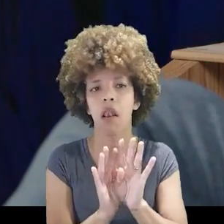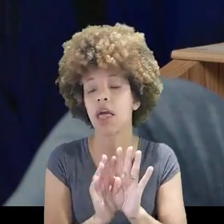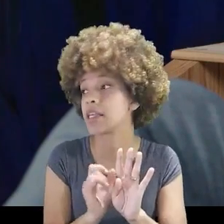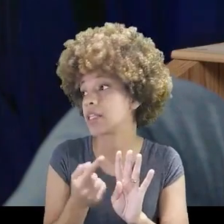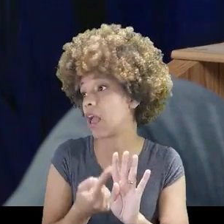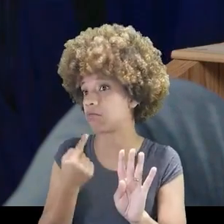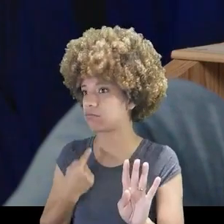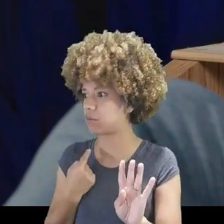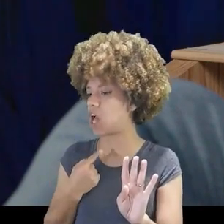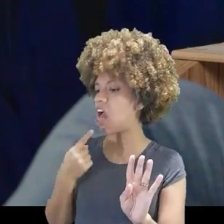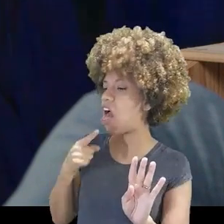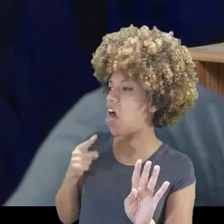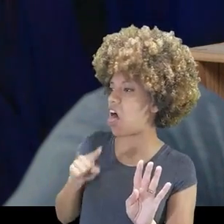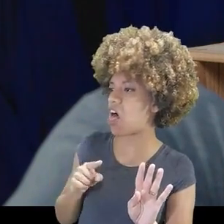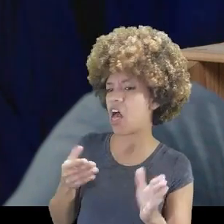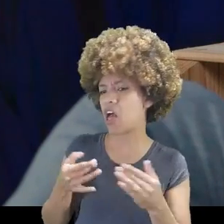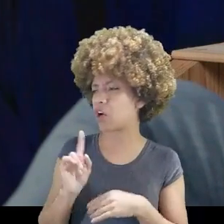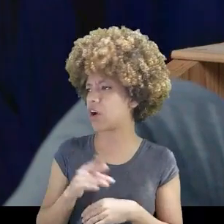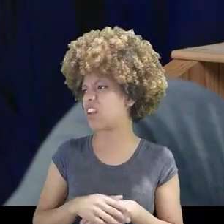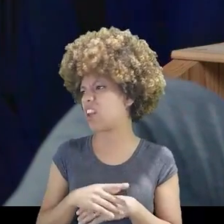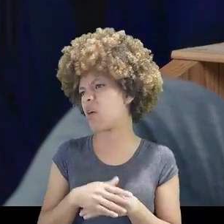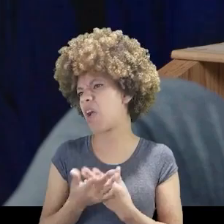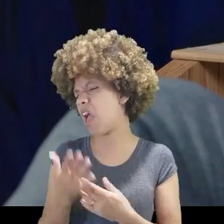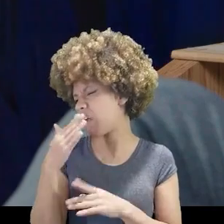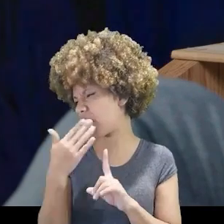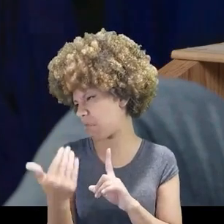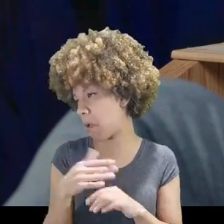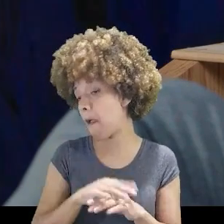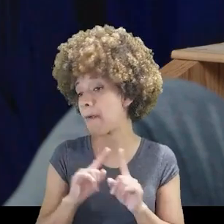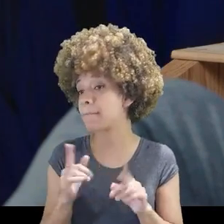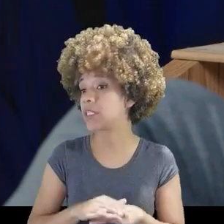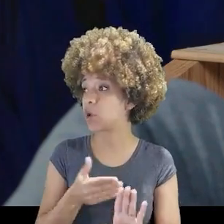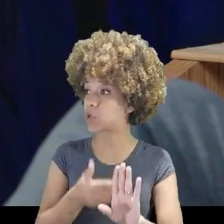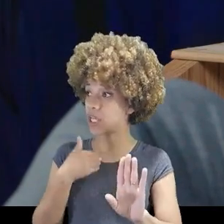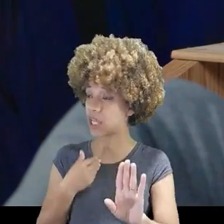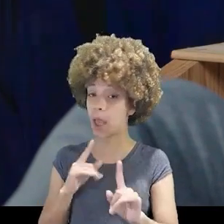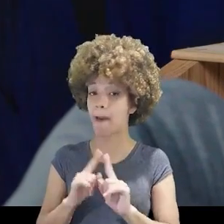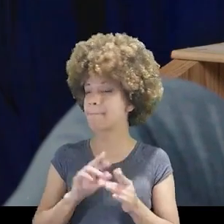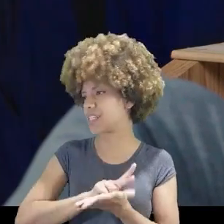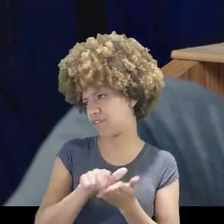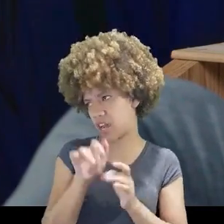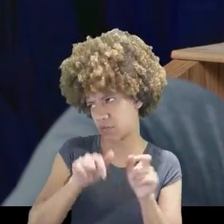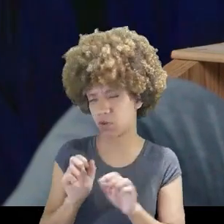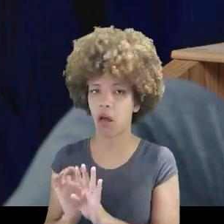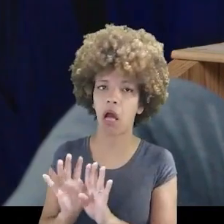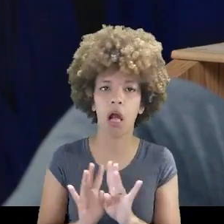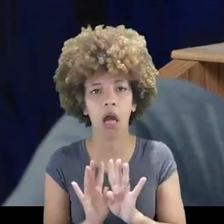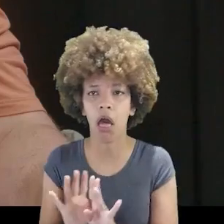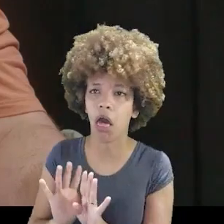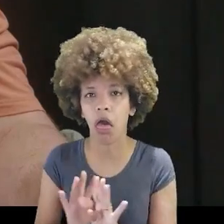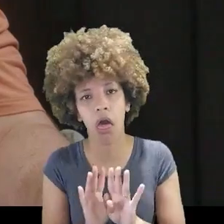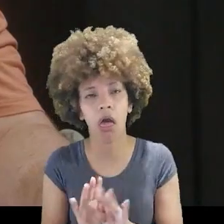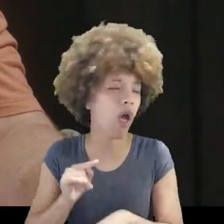pouquinho todo mundo xinga Eu por exemplo não me xingava agora não poderei mais nada porque eu sou eu saí do Gado mas a maioria vai acabar ele não vai que nem gado